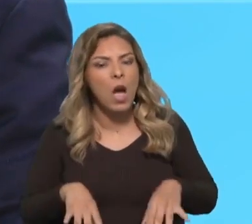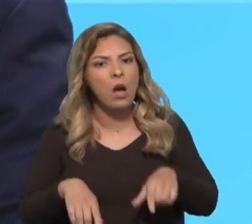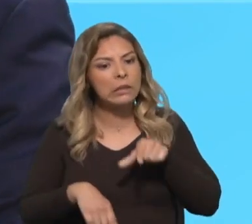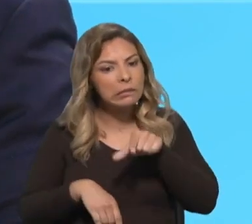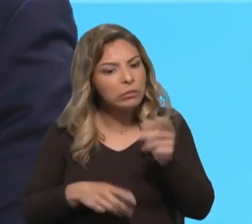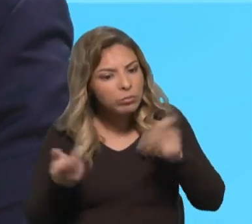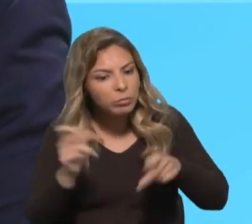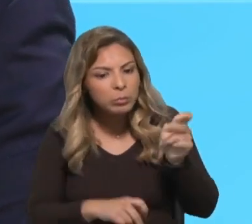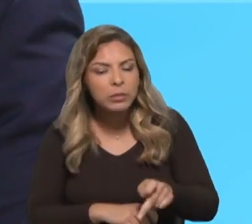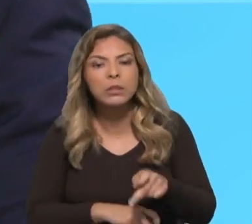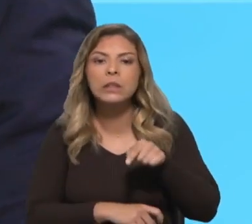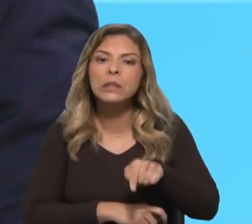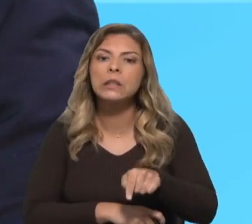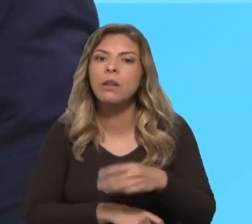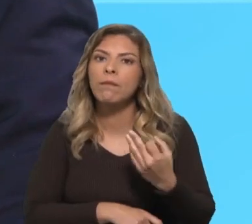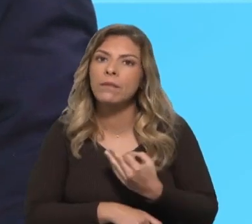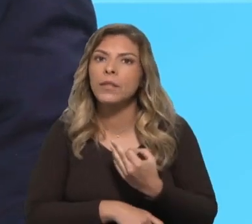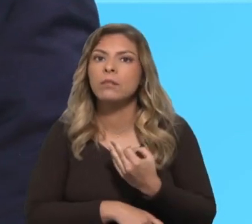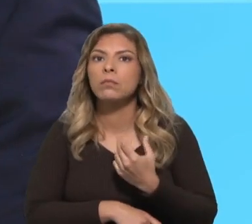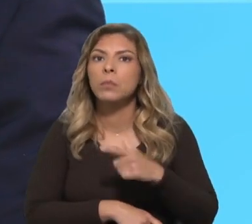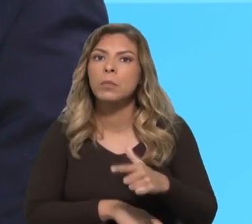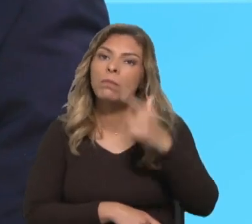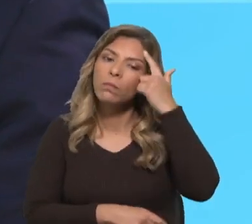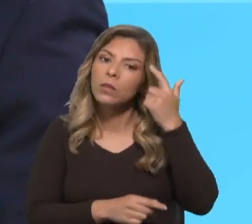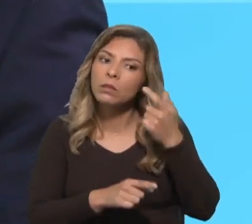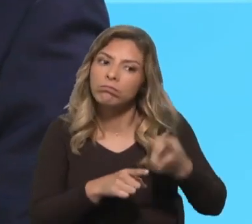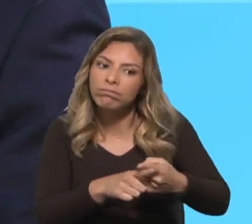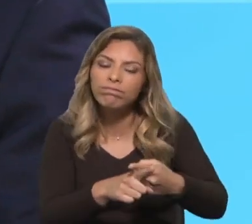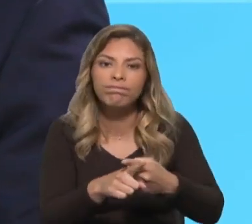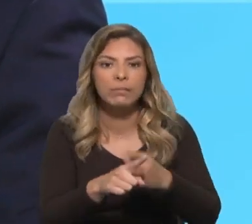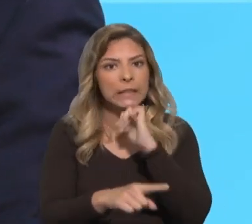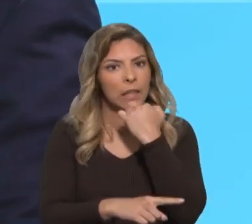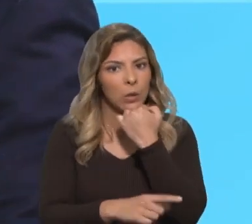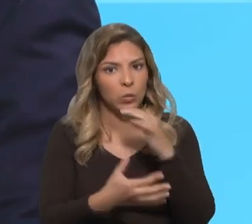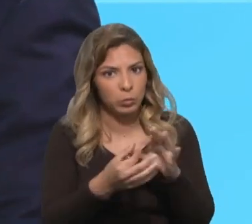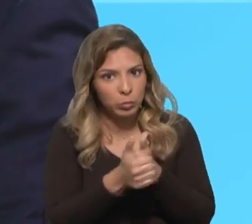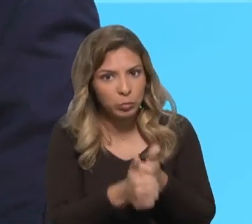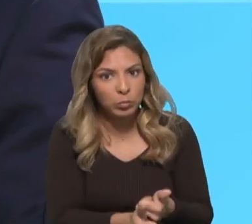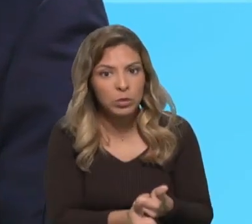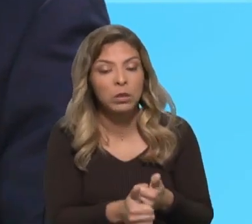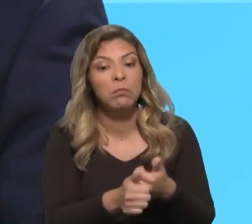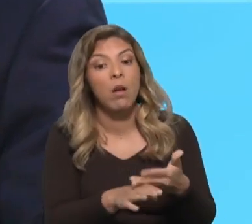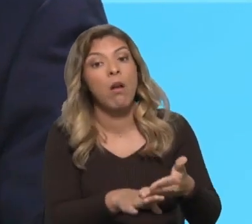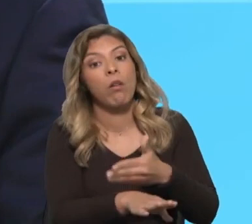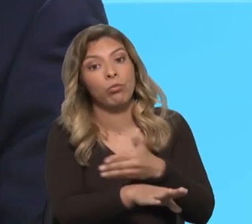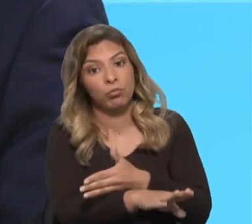portanto, mais do que preservar o segredo, hoje em dia valoriza-se muito isso, na altura,